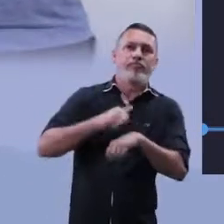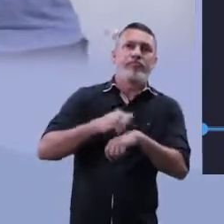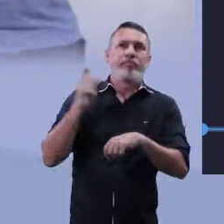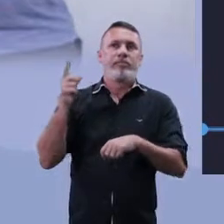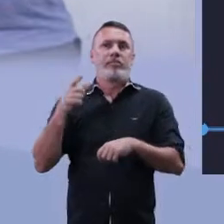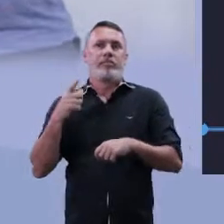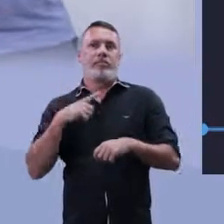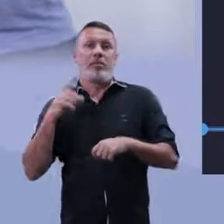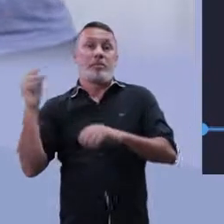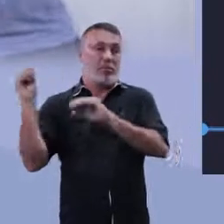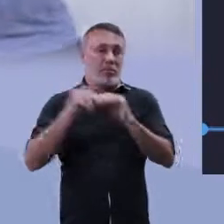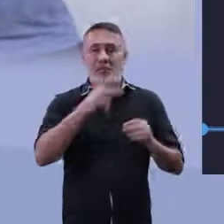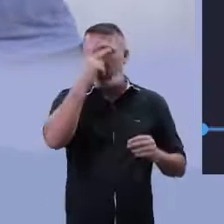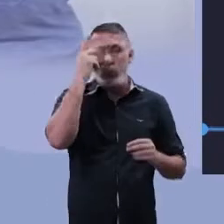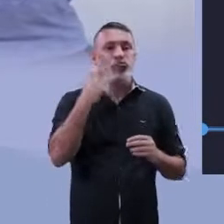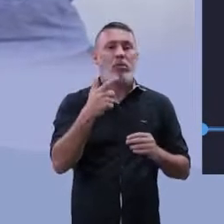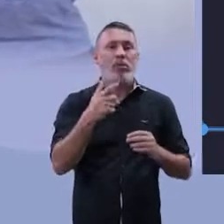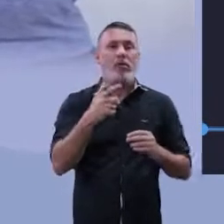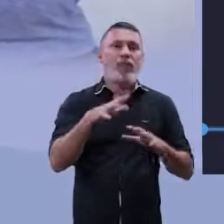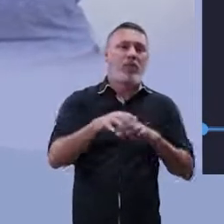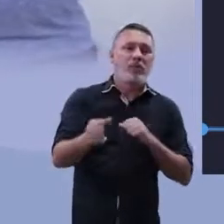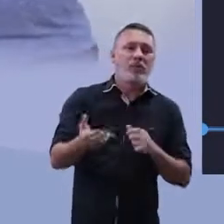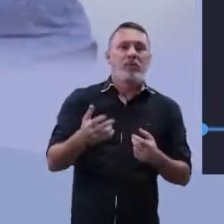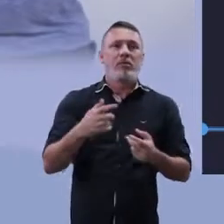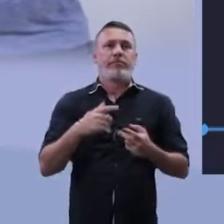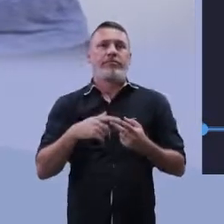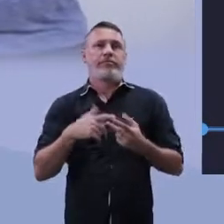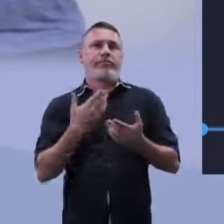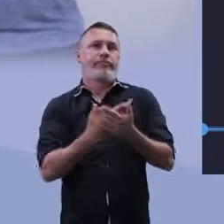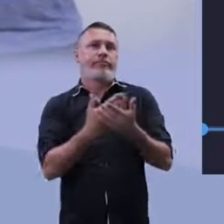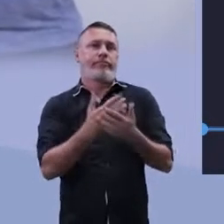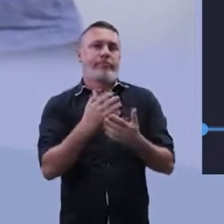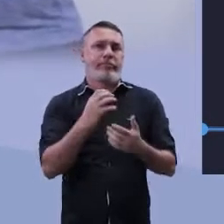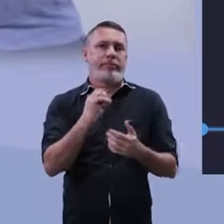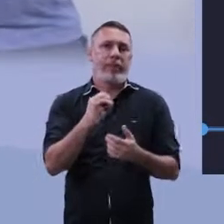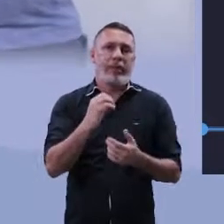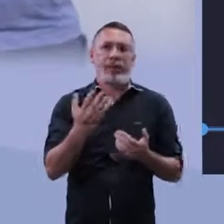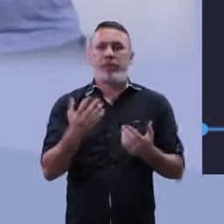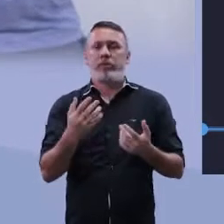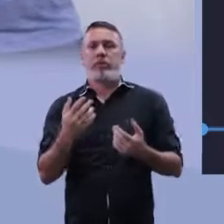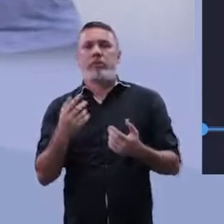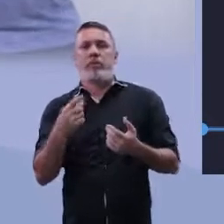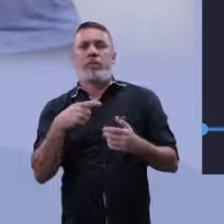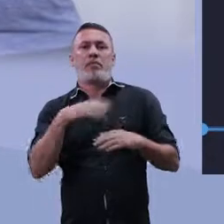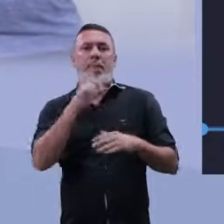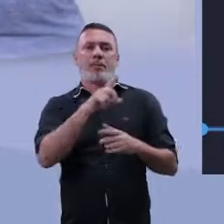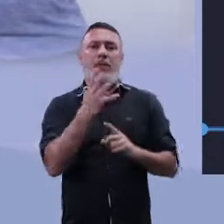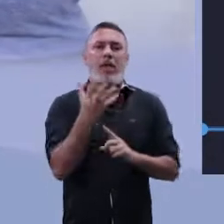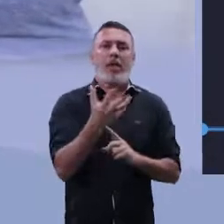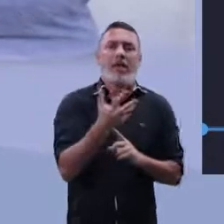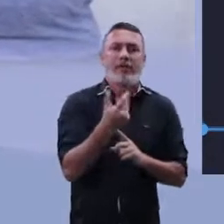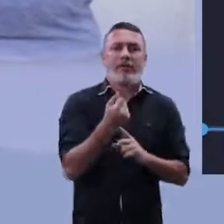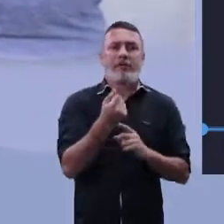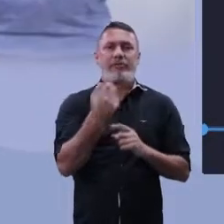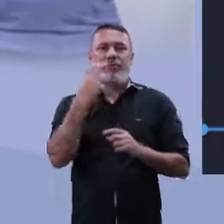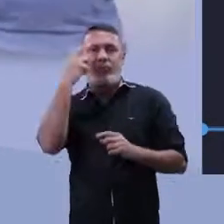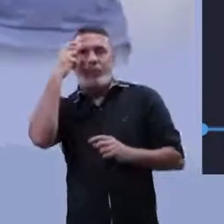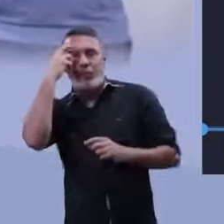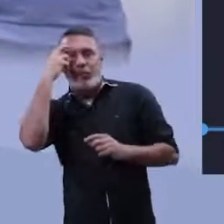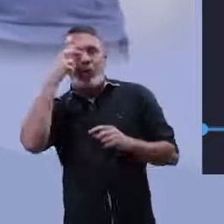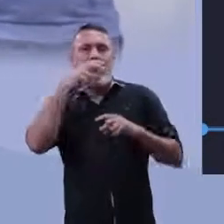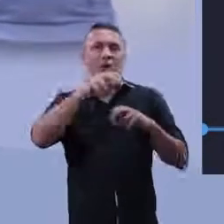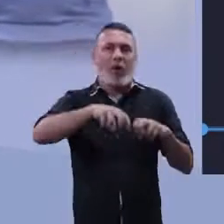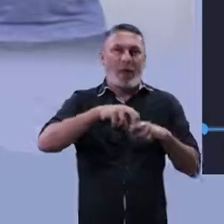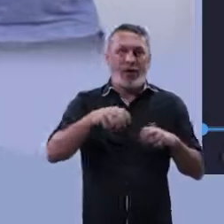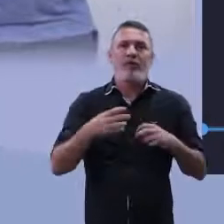né, tem baixa qualificação, eles trabalham com, né, tem trabalhos artesanais, culturais, do campo.